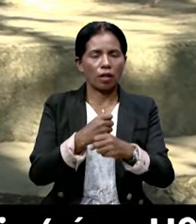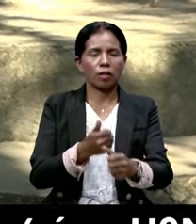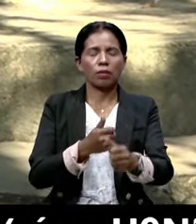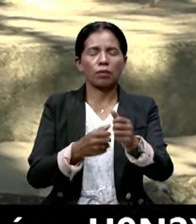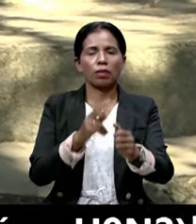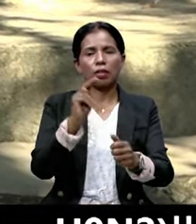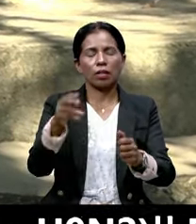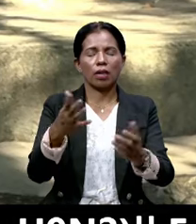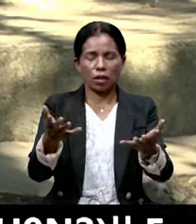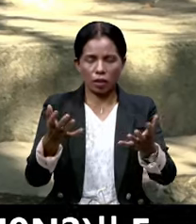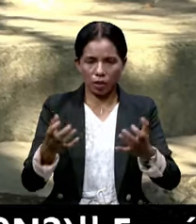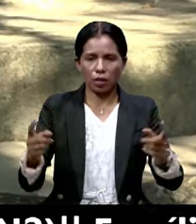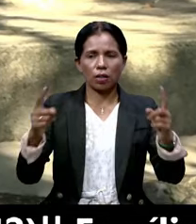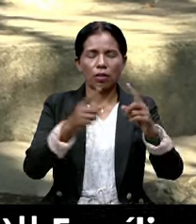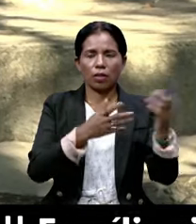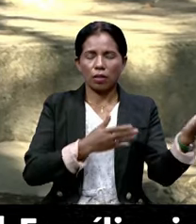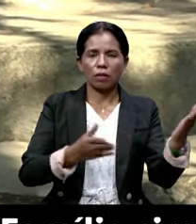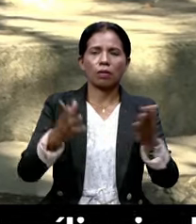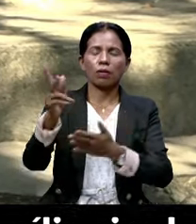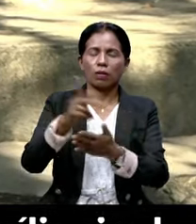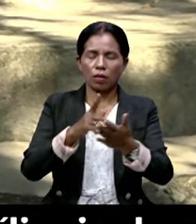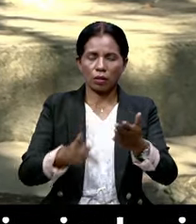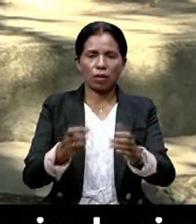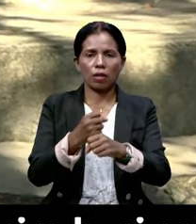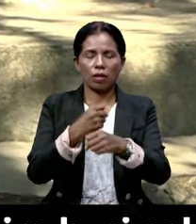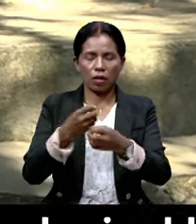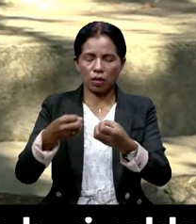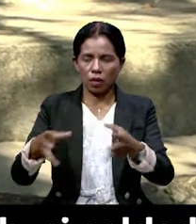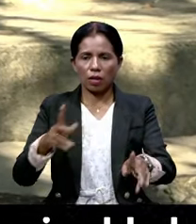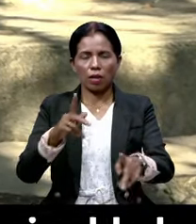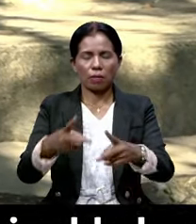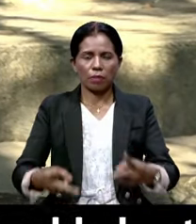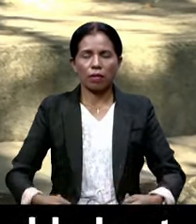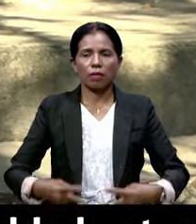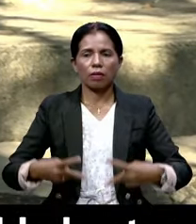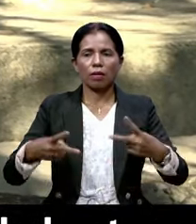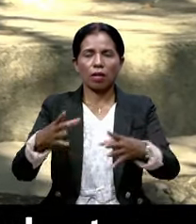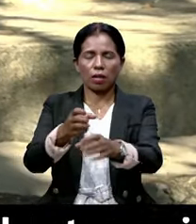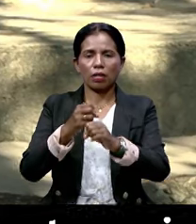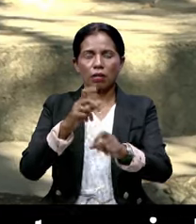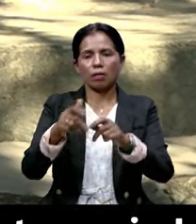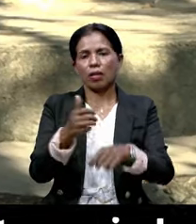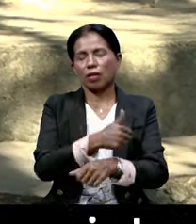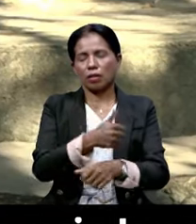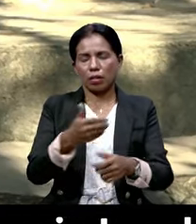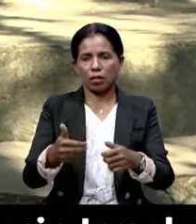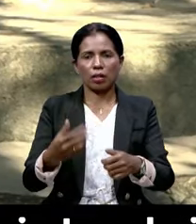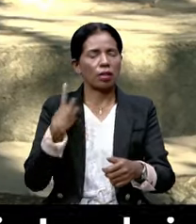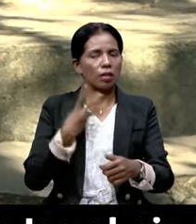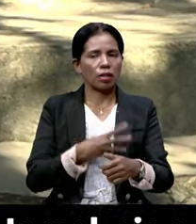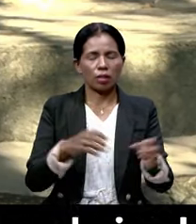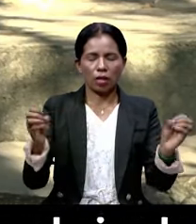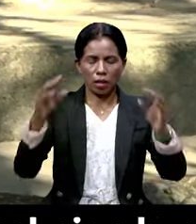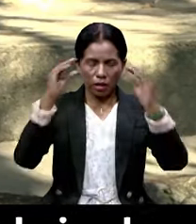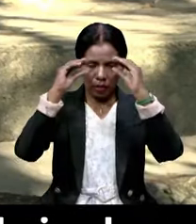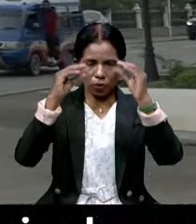karakde tomai dori crime tomai halako em mani vida hada em nisisan halo boa tu oinde e da nei ita lai duka no